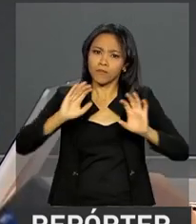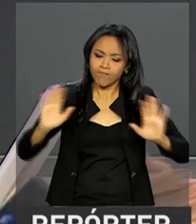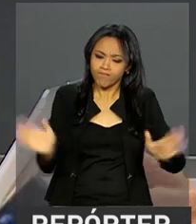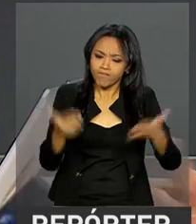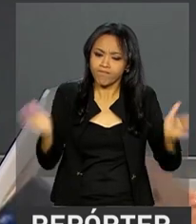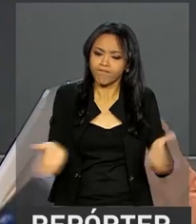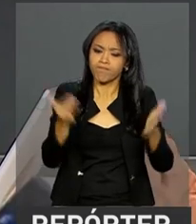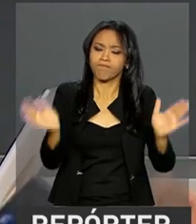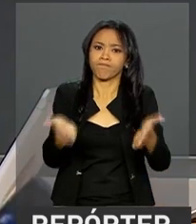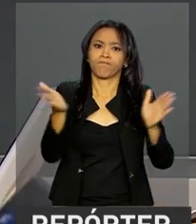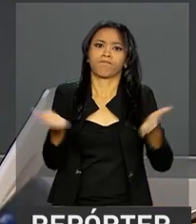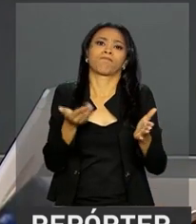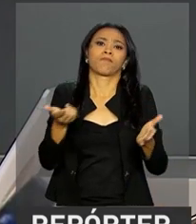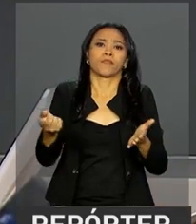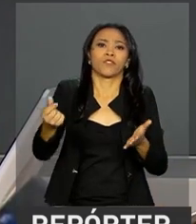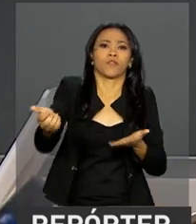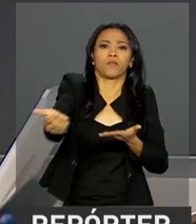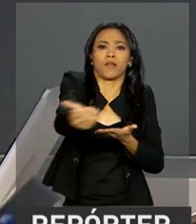do